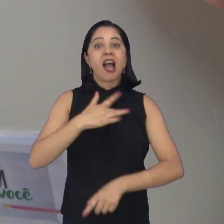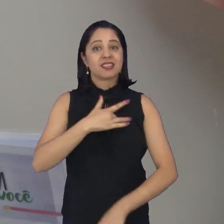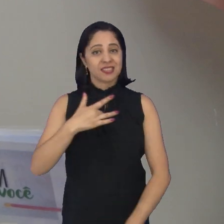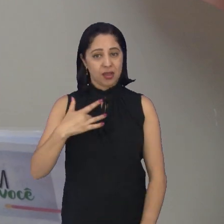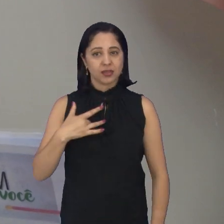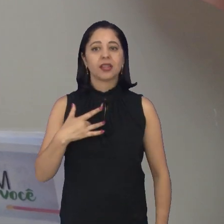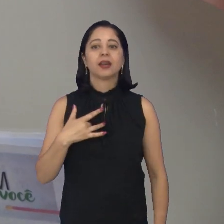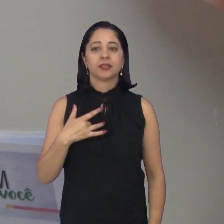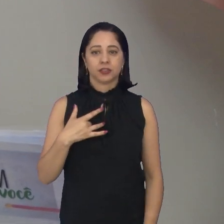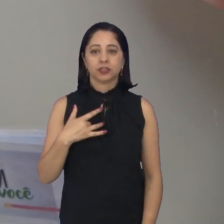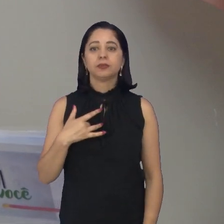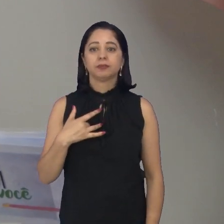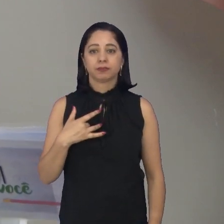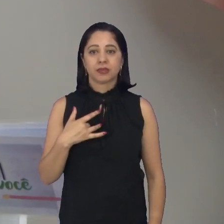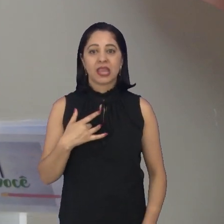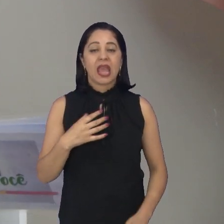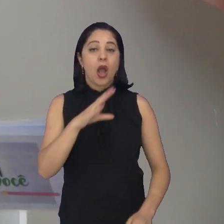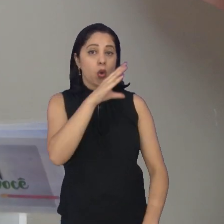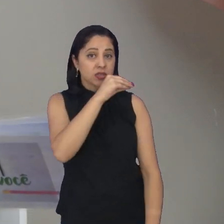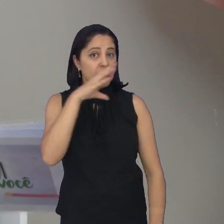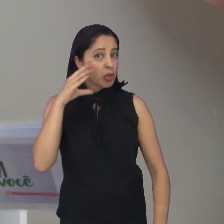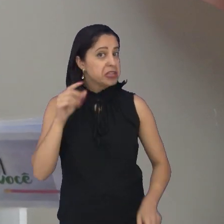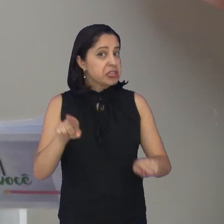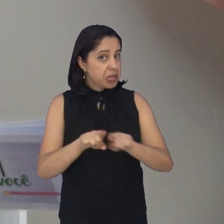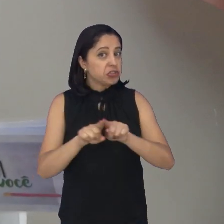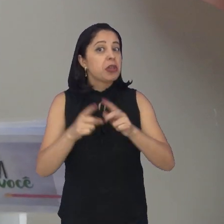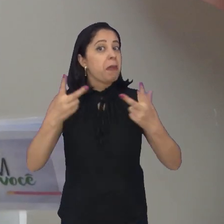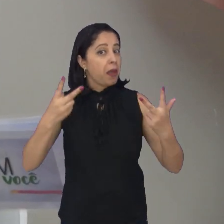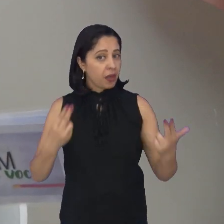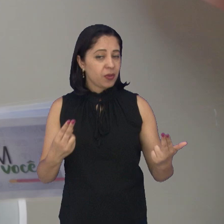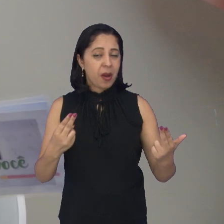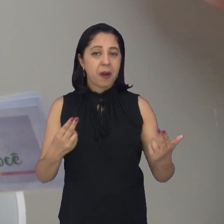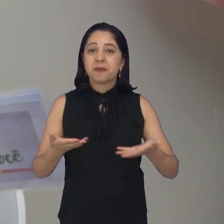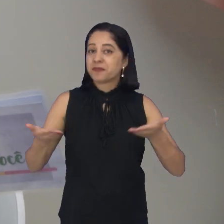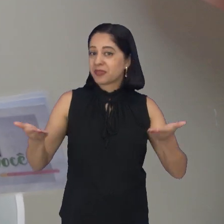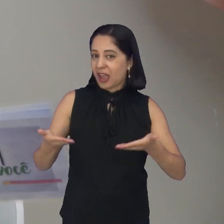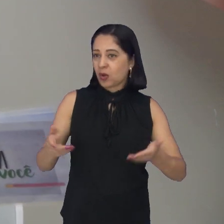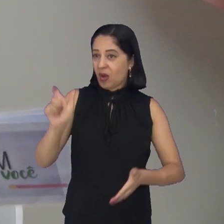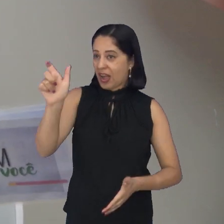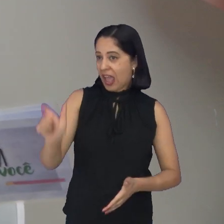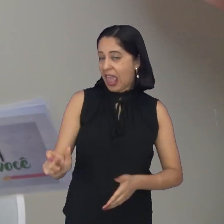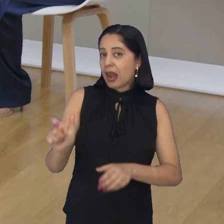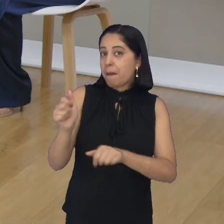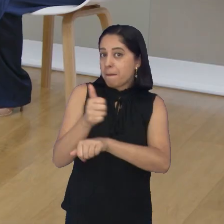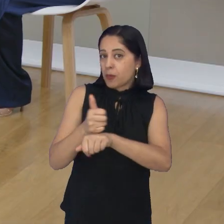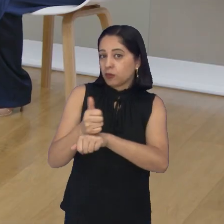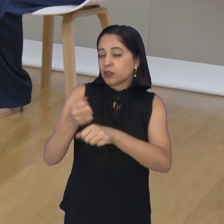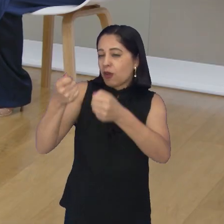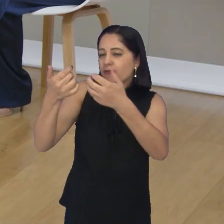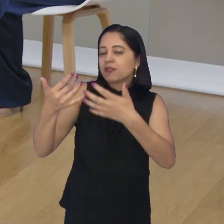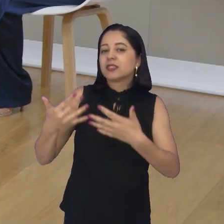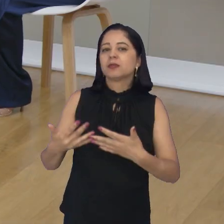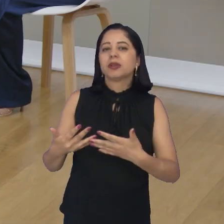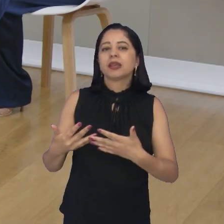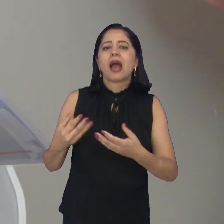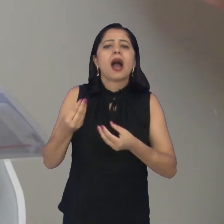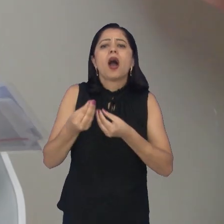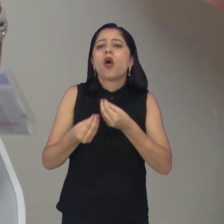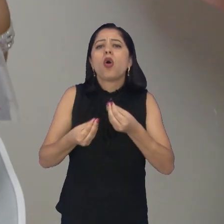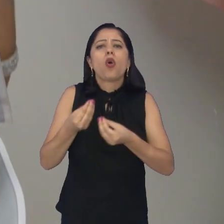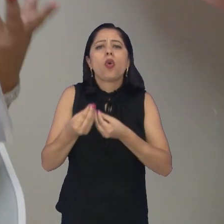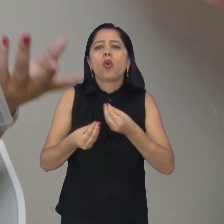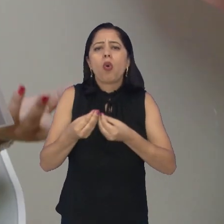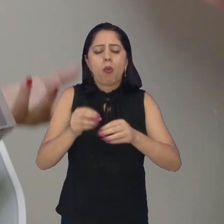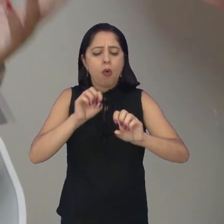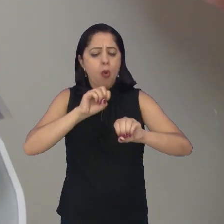saudável. Isso também acontece com os nossos adolescentes. E agora, a Mariana vai explicar para a gente como que a gente pode aplicar